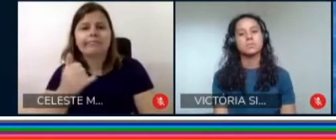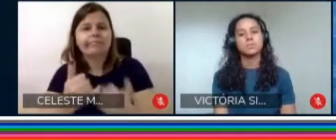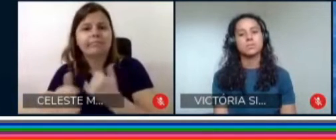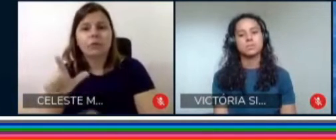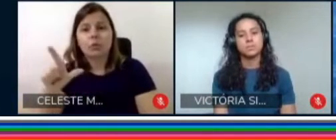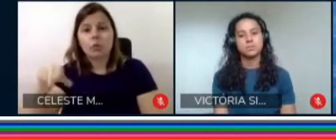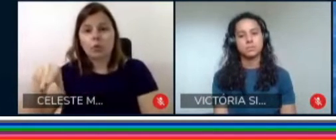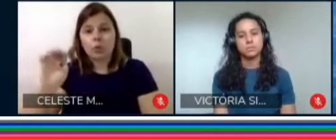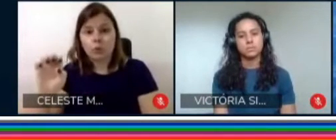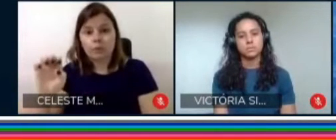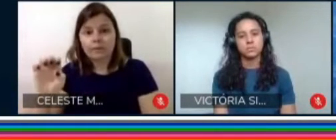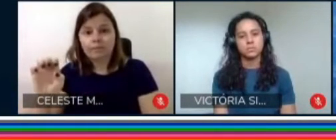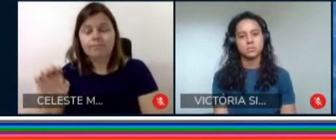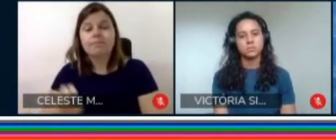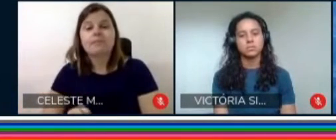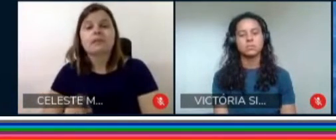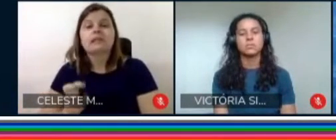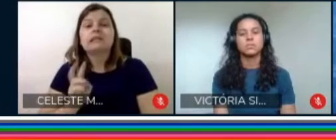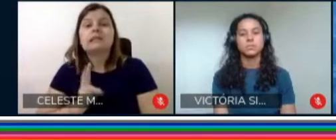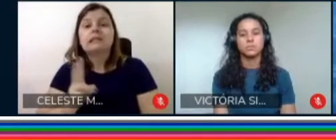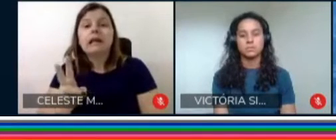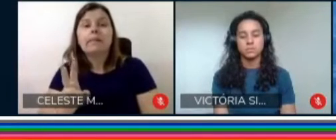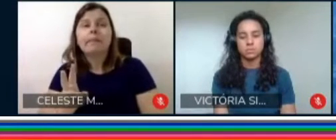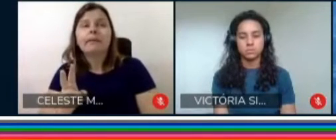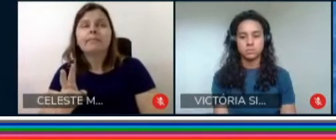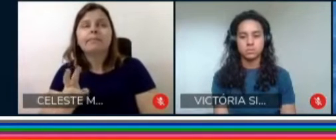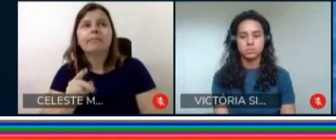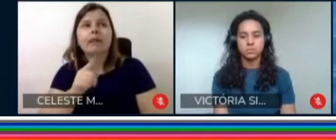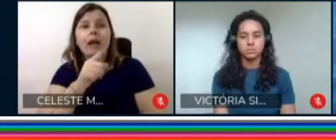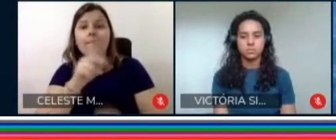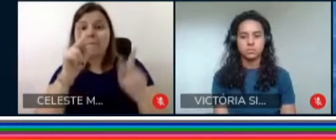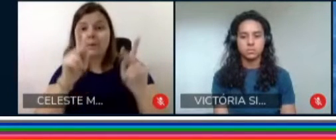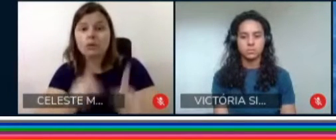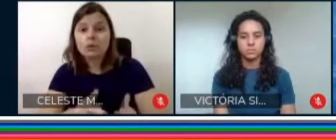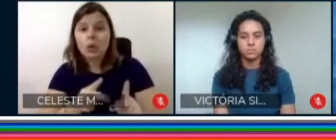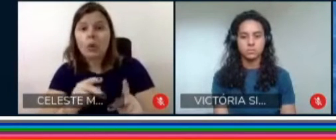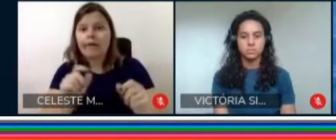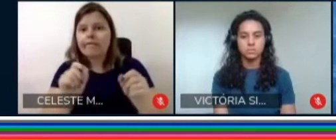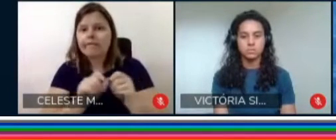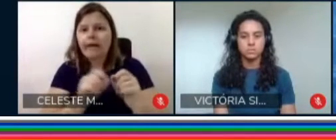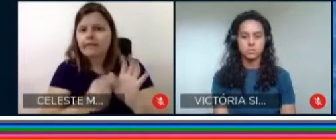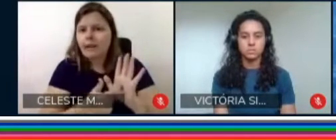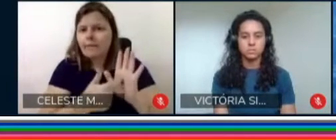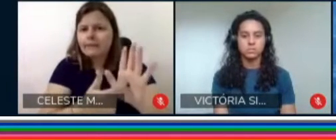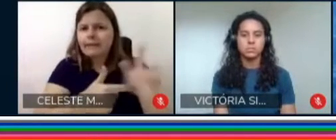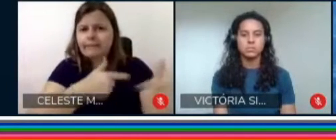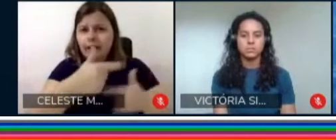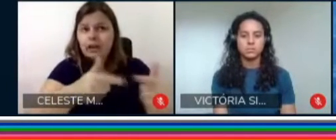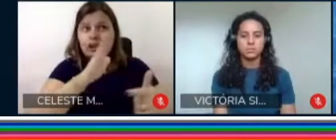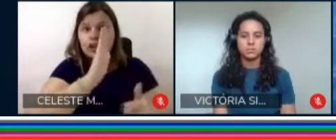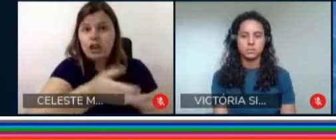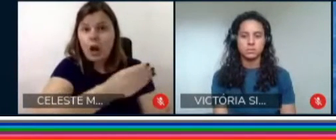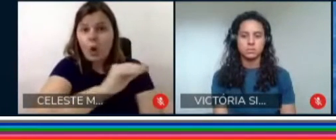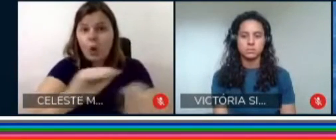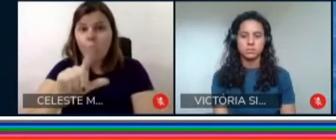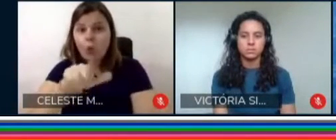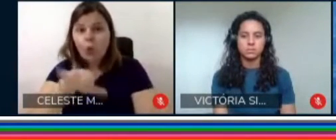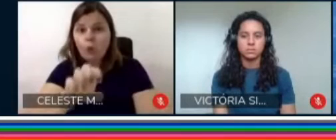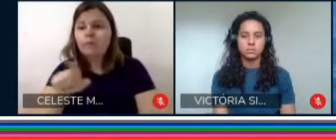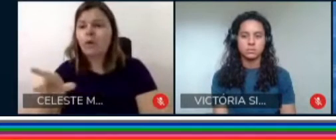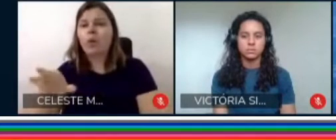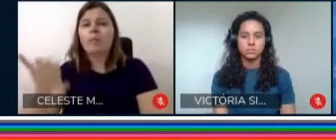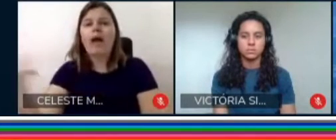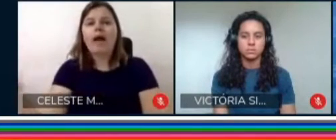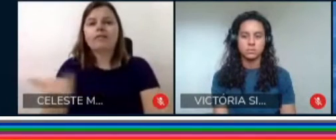toda vez que alguém defende um trabalho e é depositado no repositório institucional, eu recebo um alerta de que